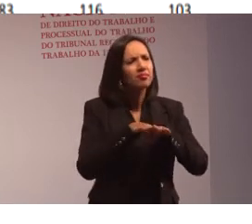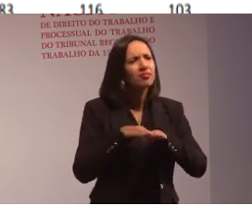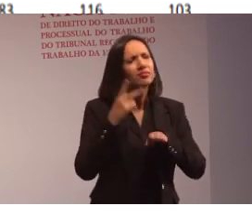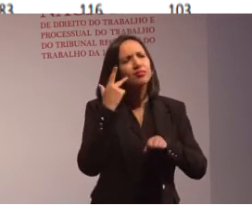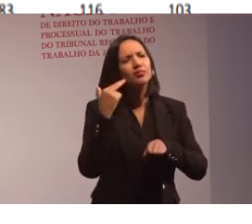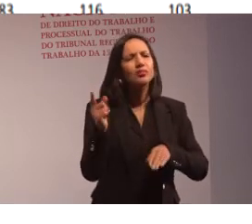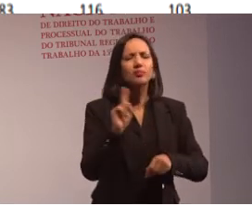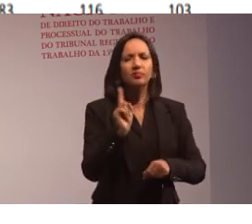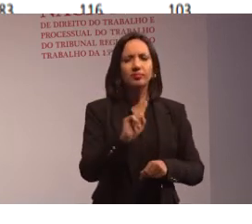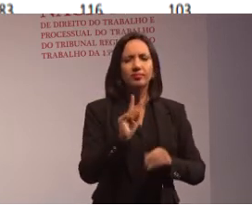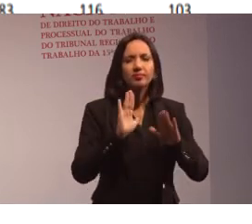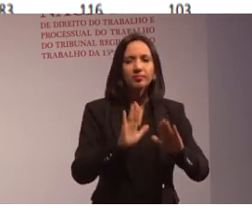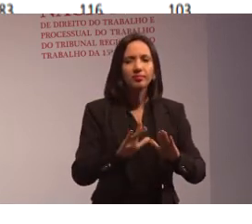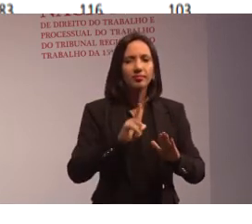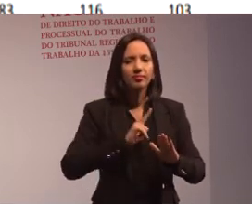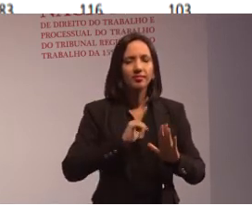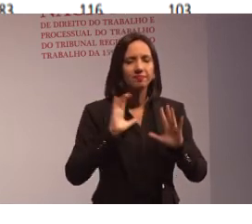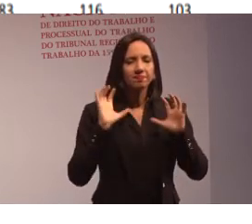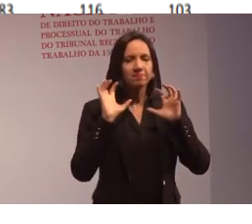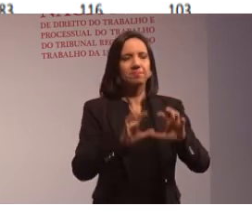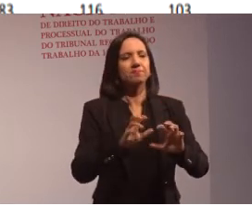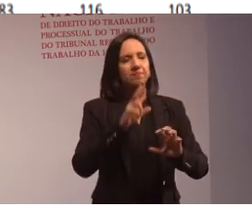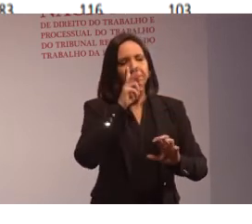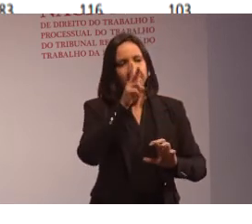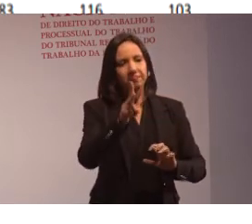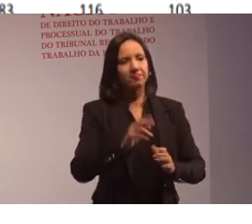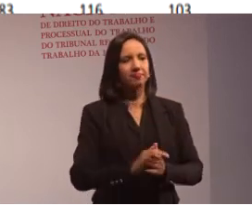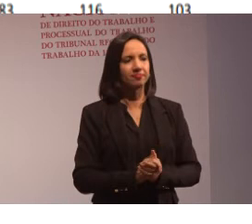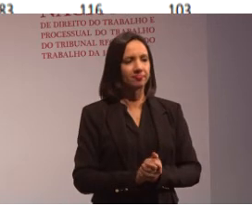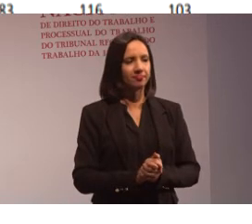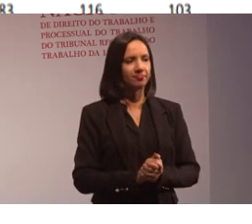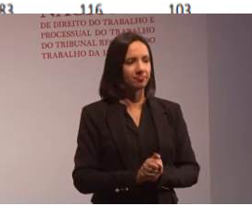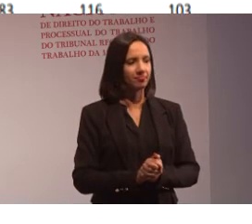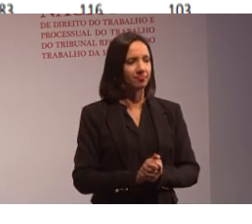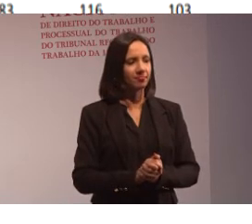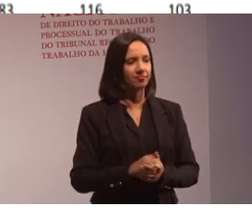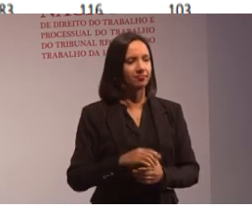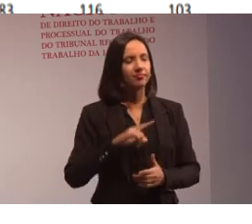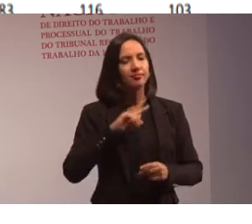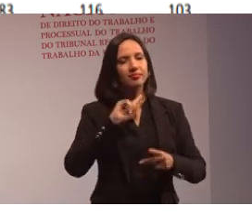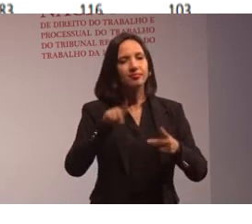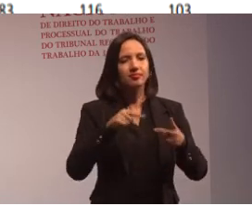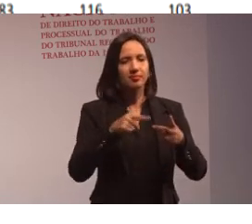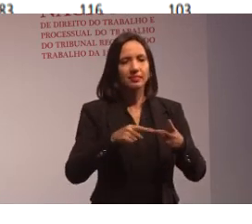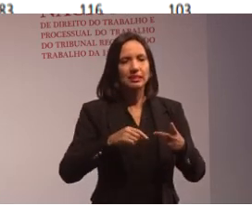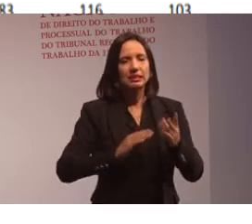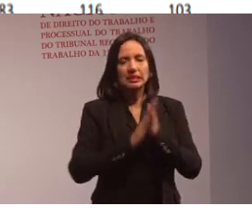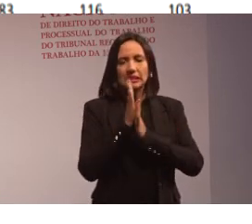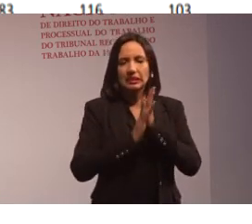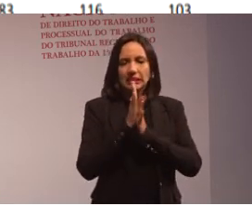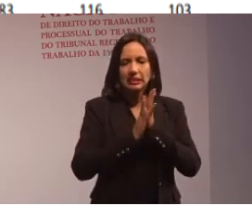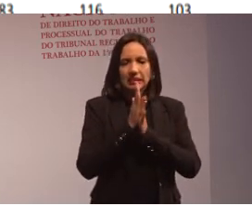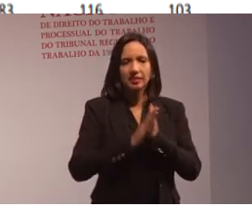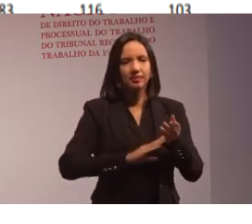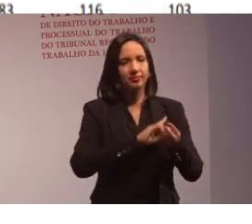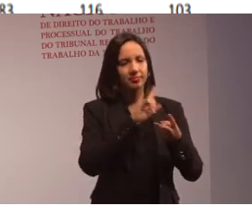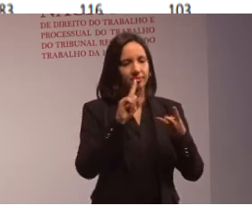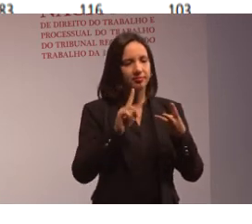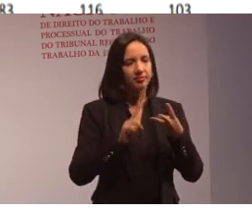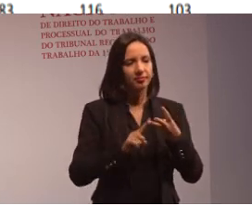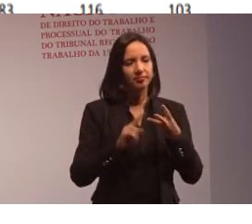mais comum, mas ela tende a incapacitar mais, né? Seguido pelos transtornos ansiosos, seguido pelos